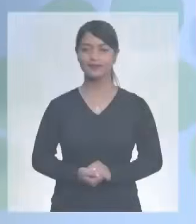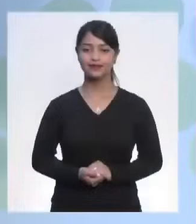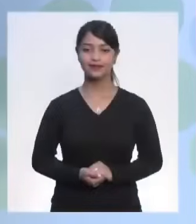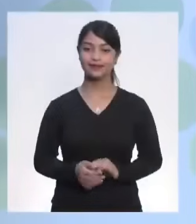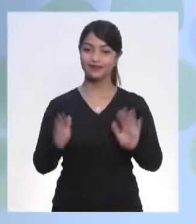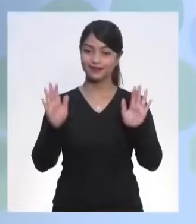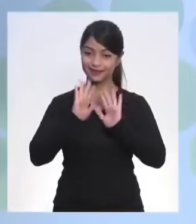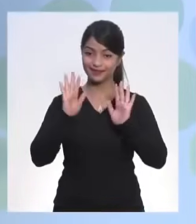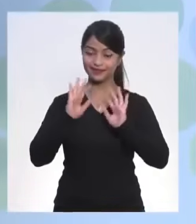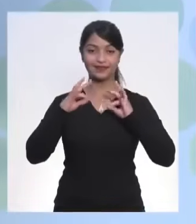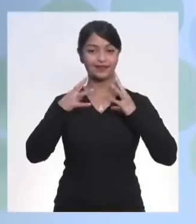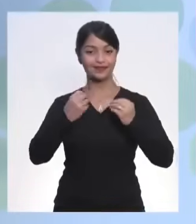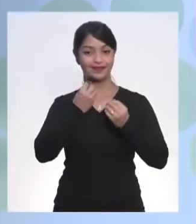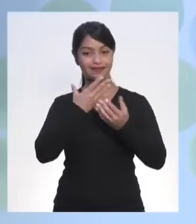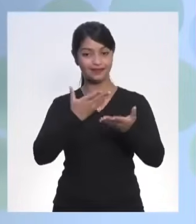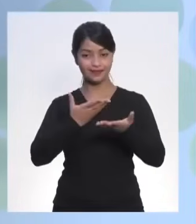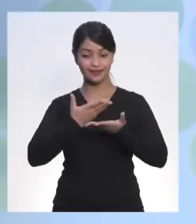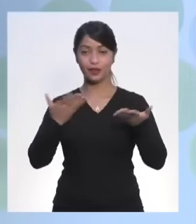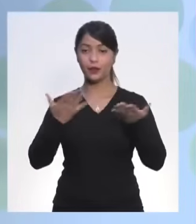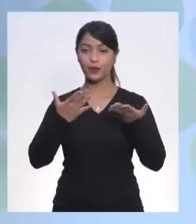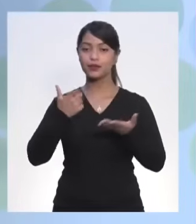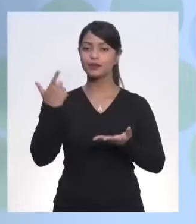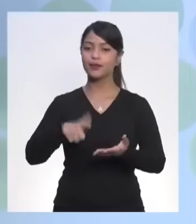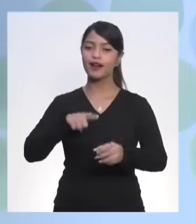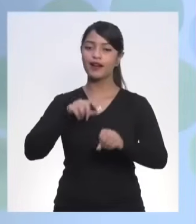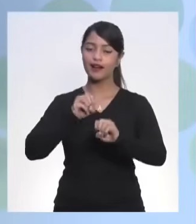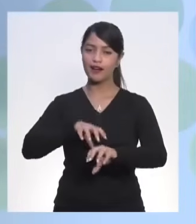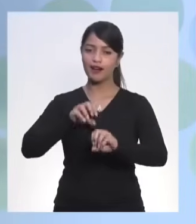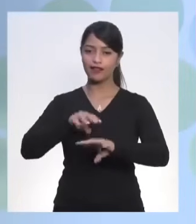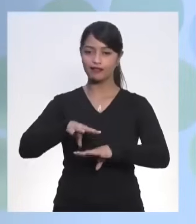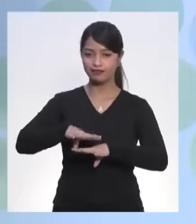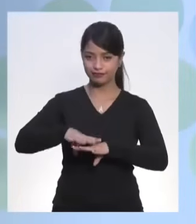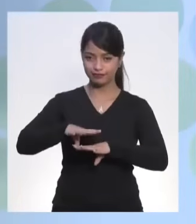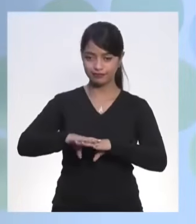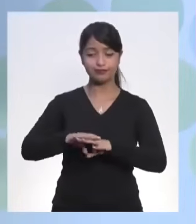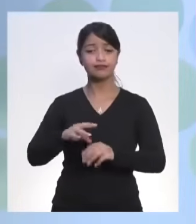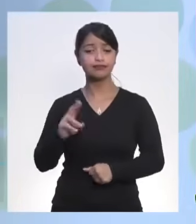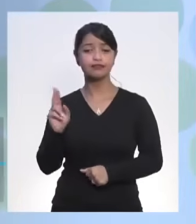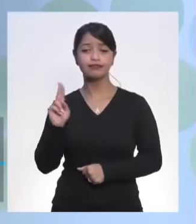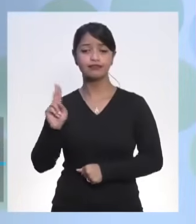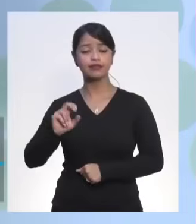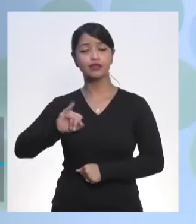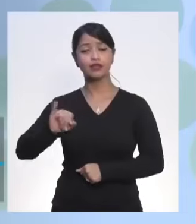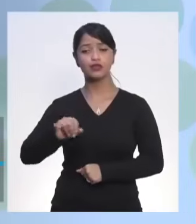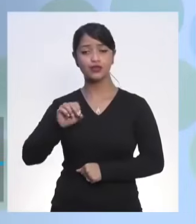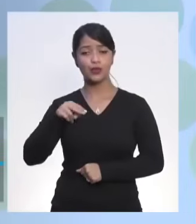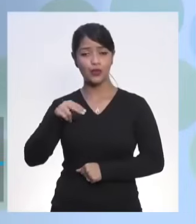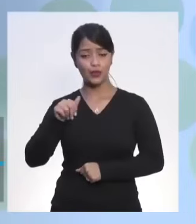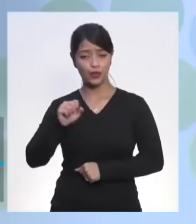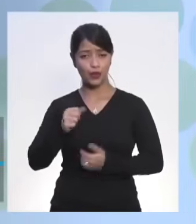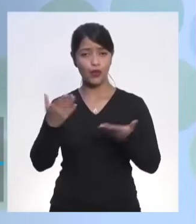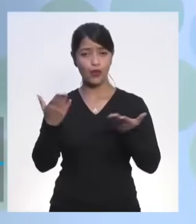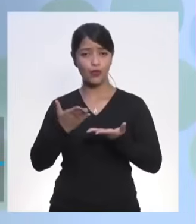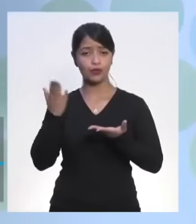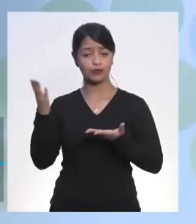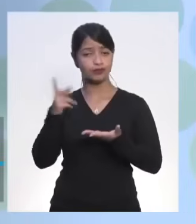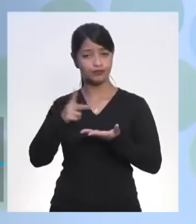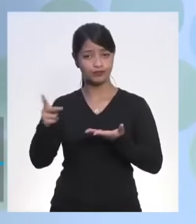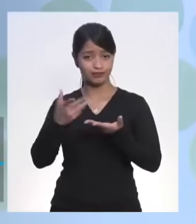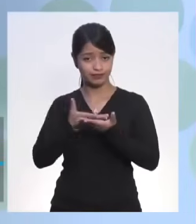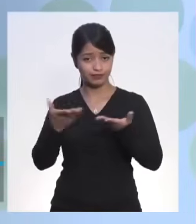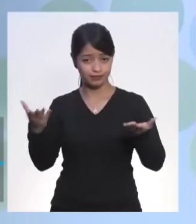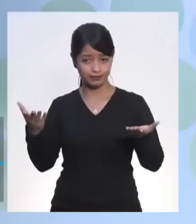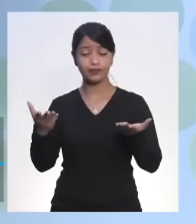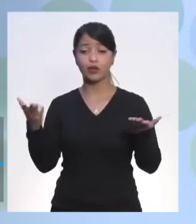Olá, sejam todos bem-vindos para mais uma aula de matemática. Meu nome é Jonas, vou ser o professor de vocês aqui hoje. Continuar,